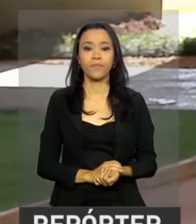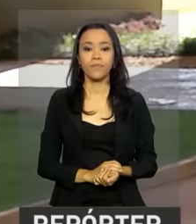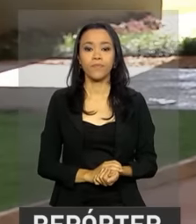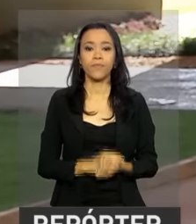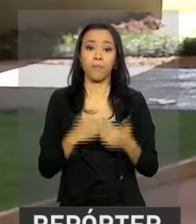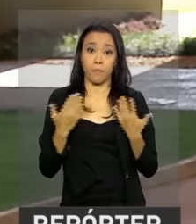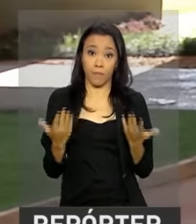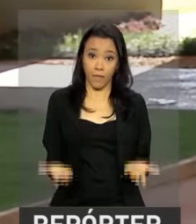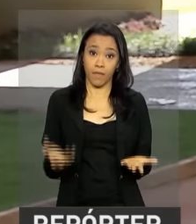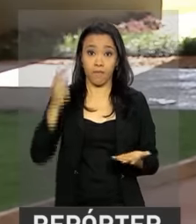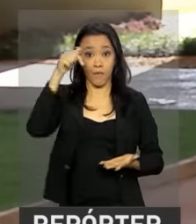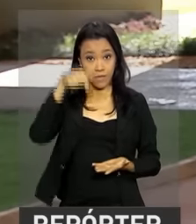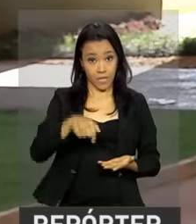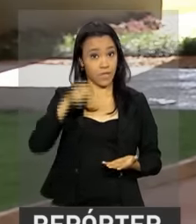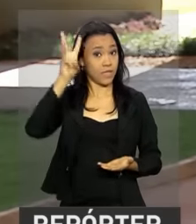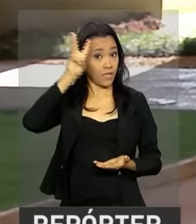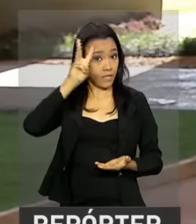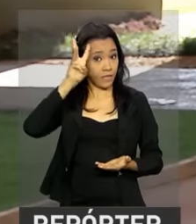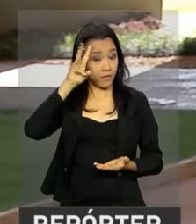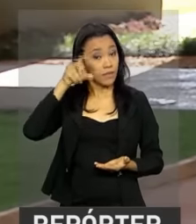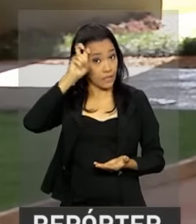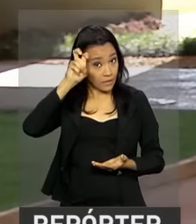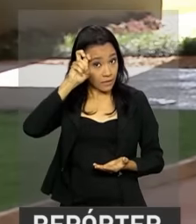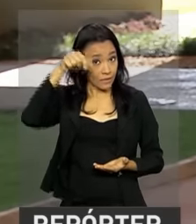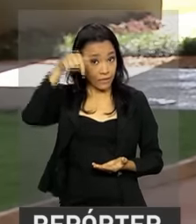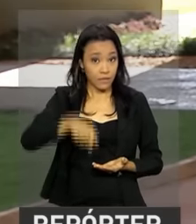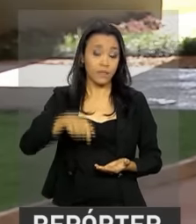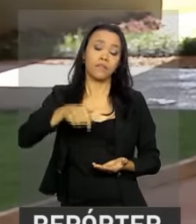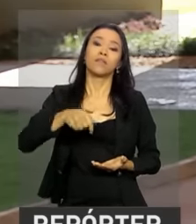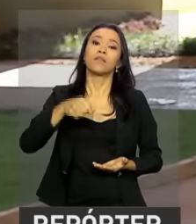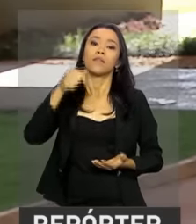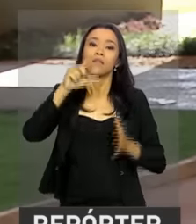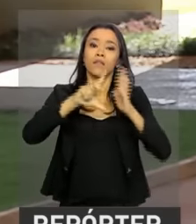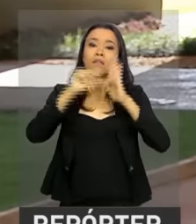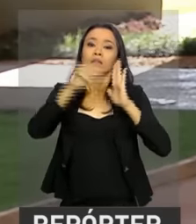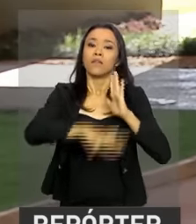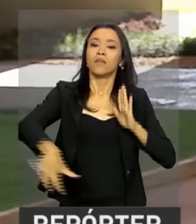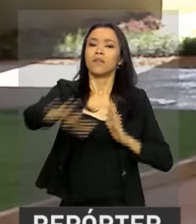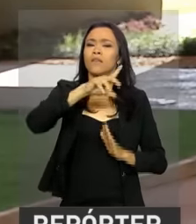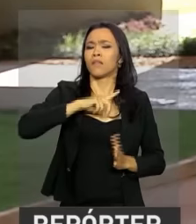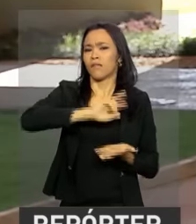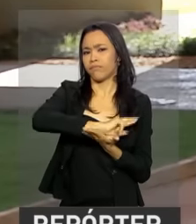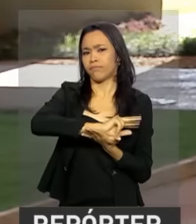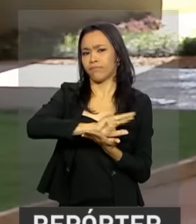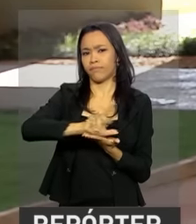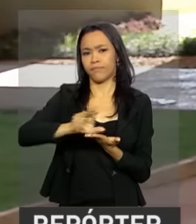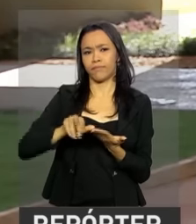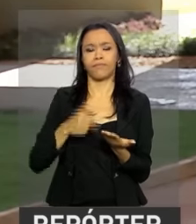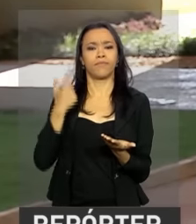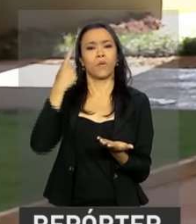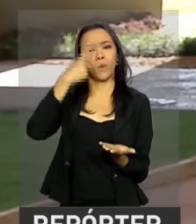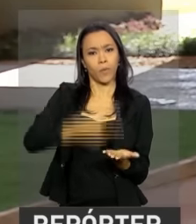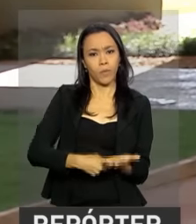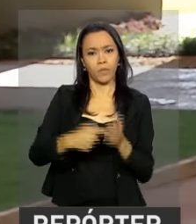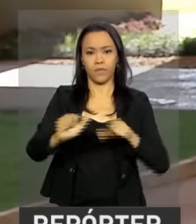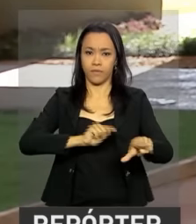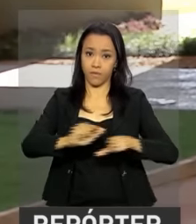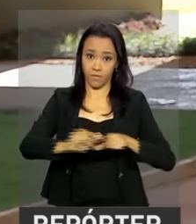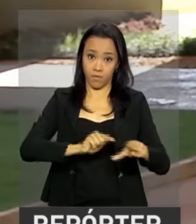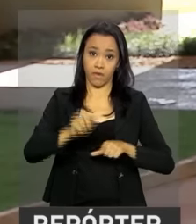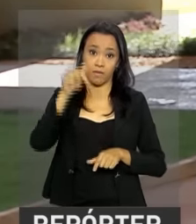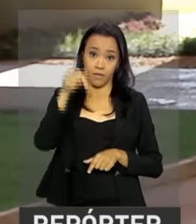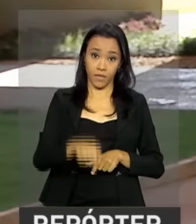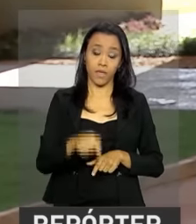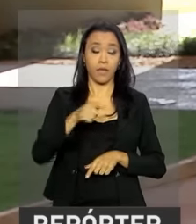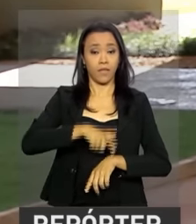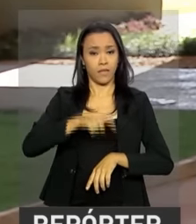bom já nesta quinta-feira aqui no Palácio do Planalto o presidente Michel Temer tem uma série de compromissos previstos na agenda daqui a pouco às